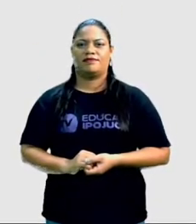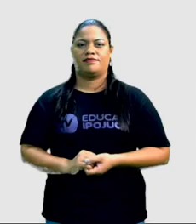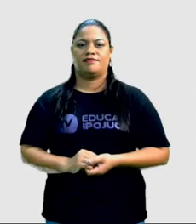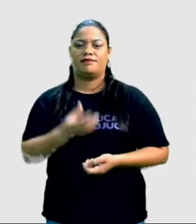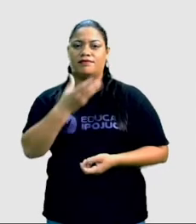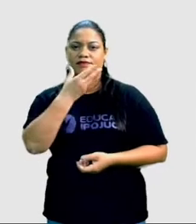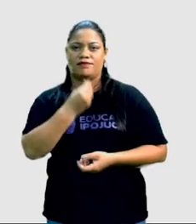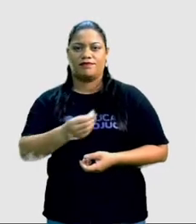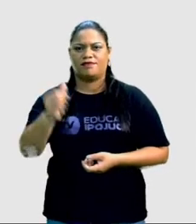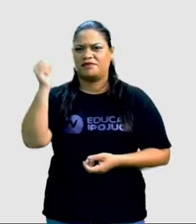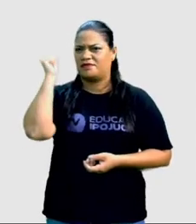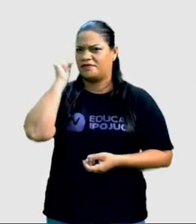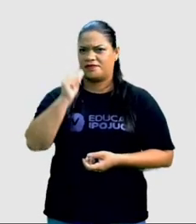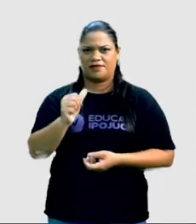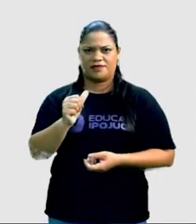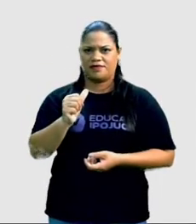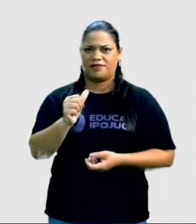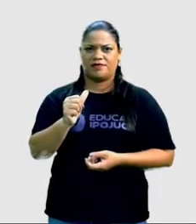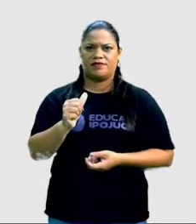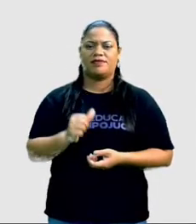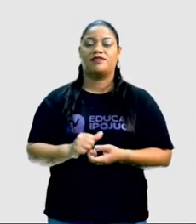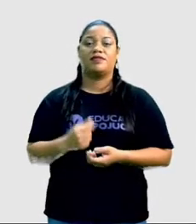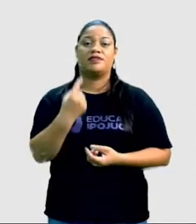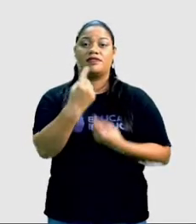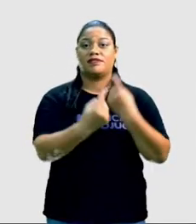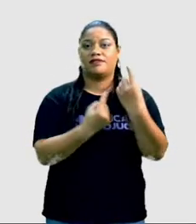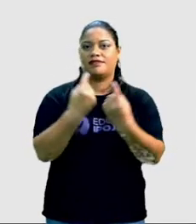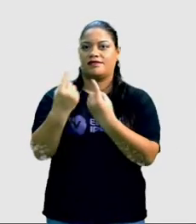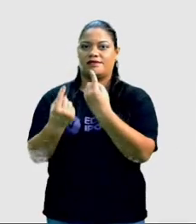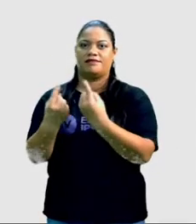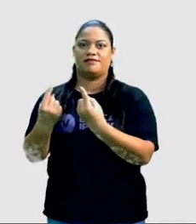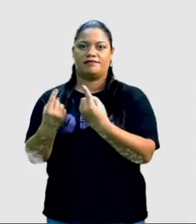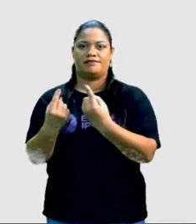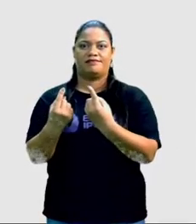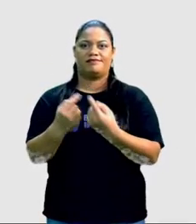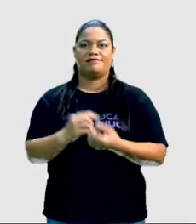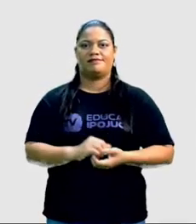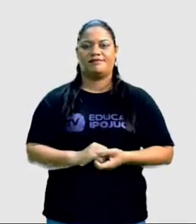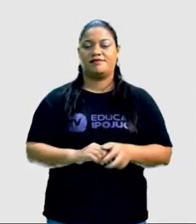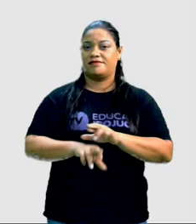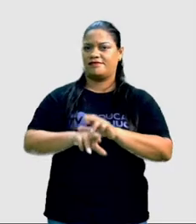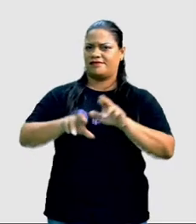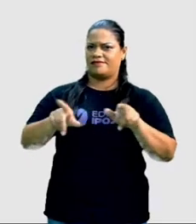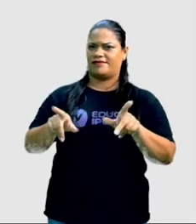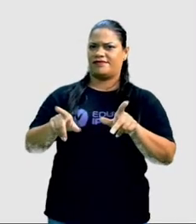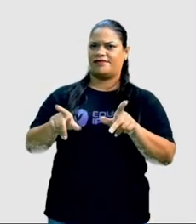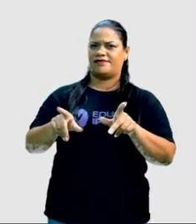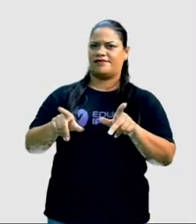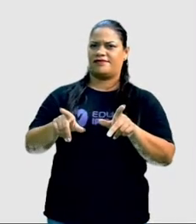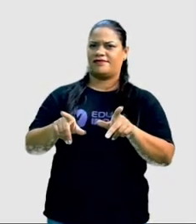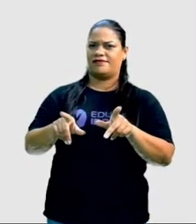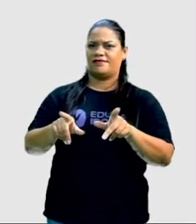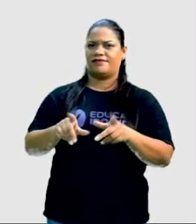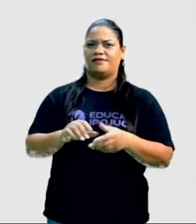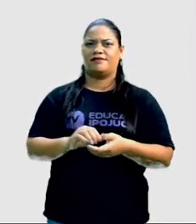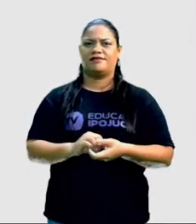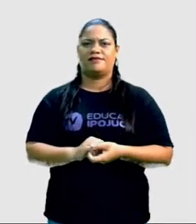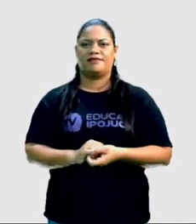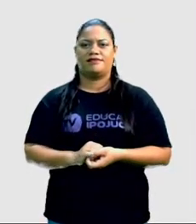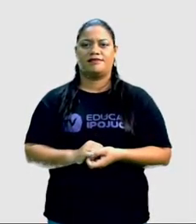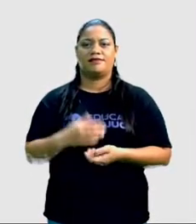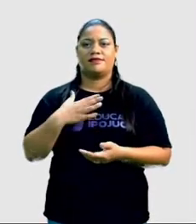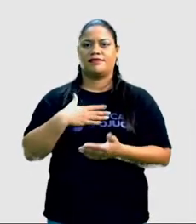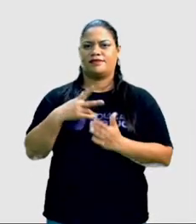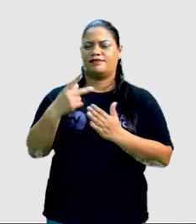Seja um homem e uma mulher que se discordar com ele, por também ser diferente, por ele ter minha